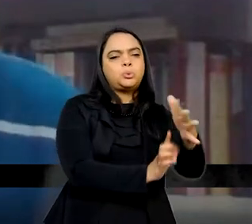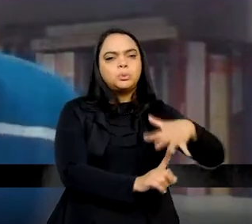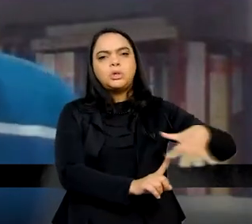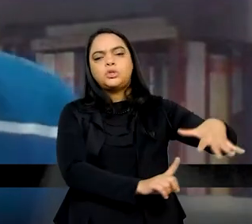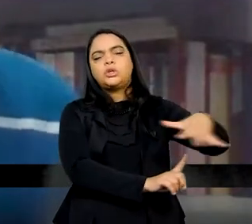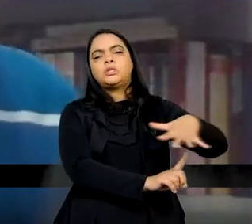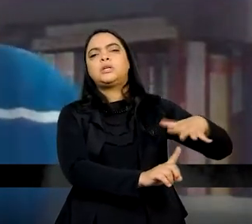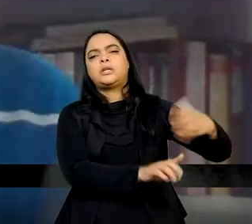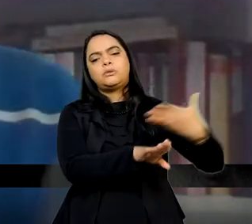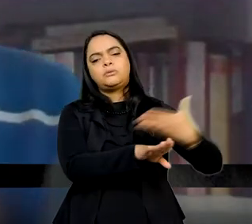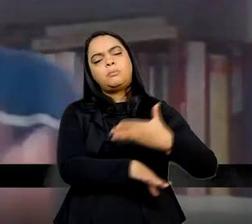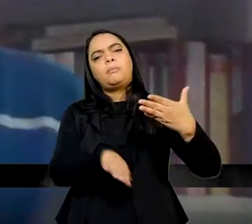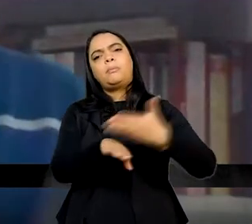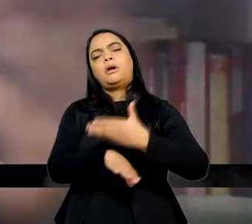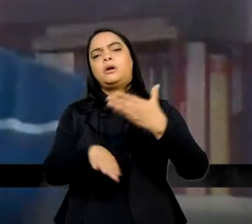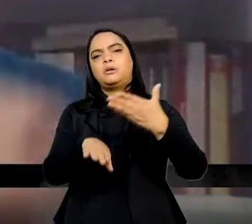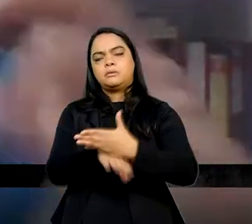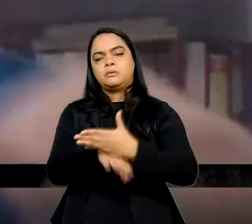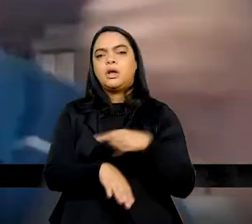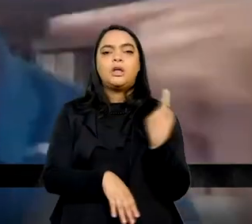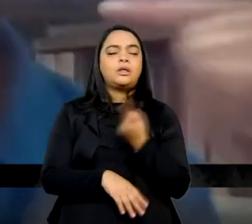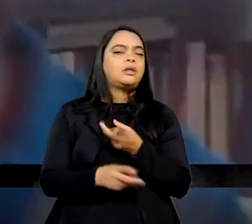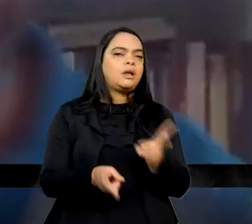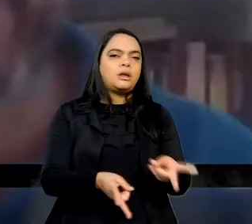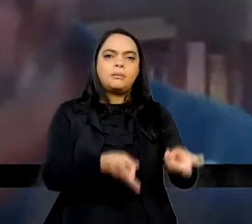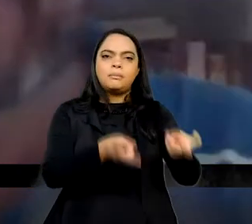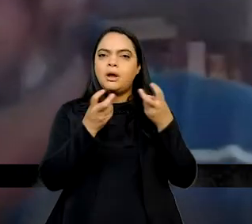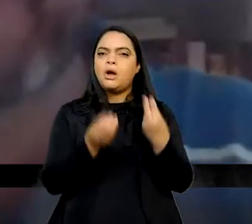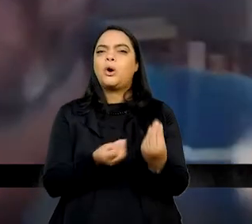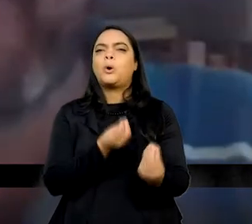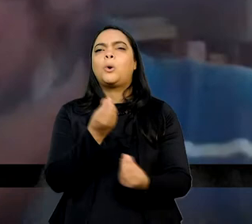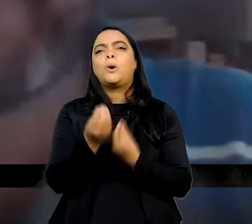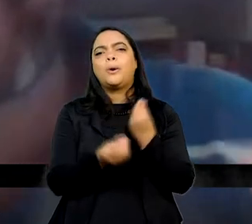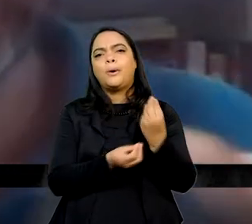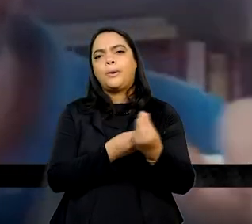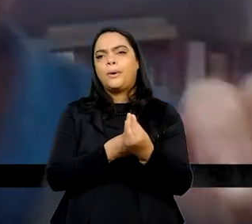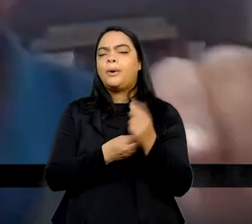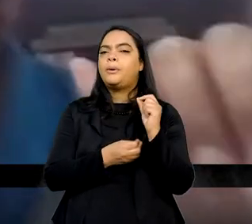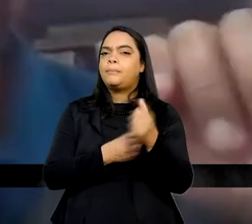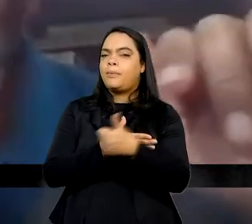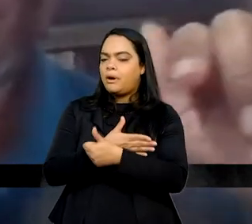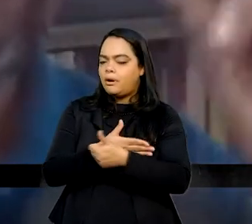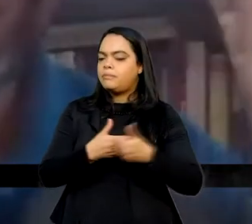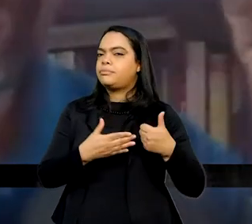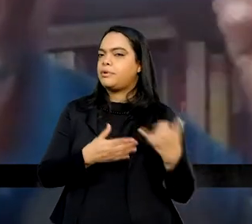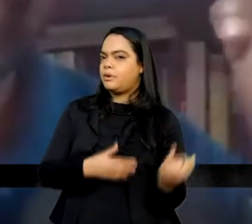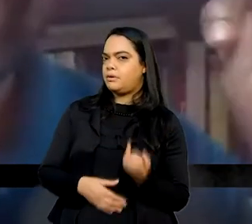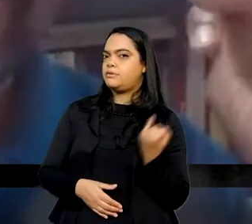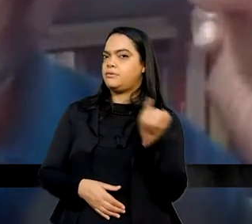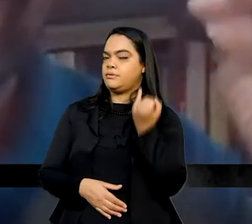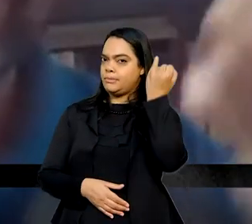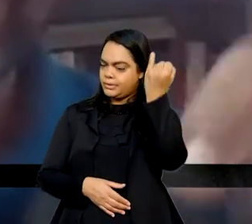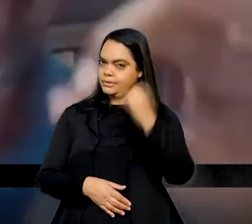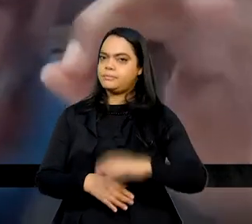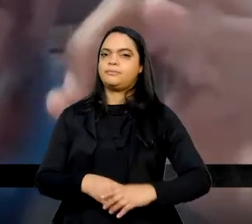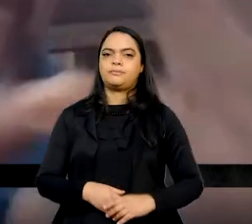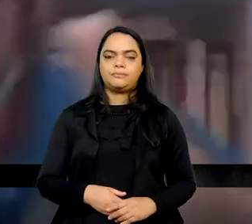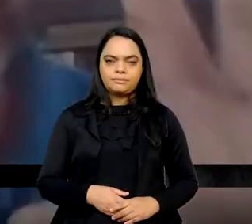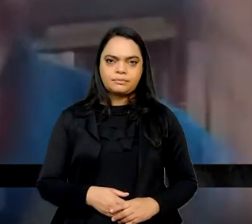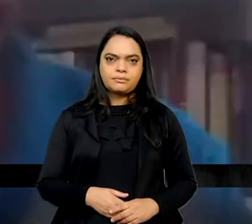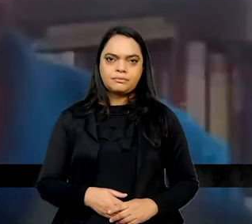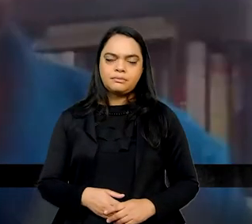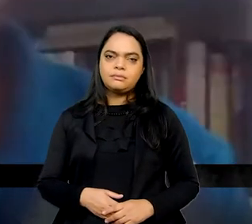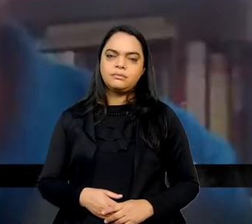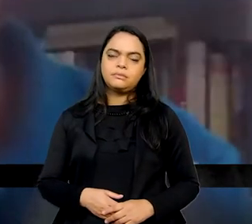desse processo, onde a gente observa como a oralidade foi muito importante nesse momento. Então, é isso